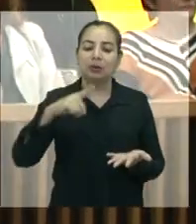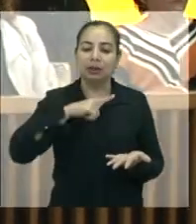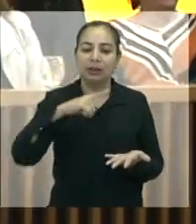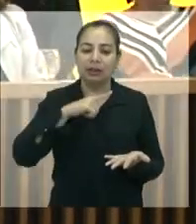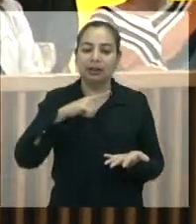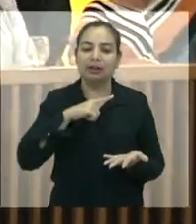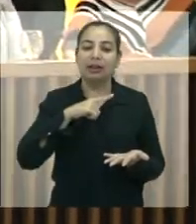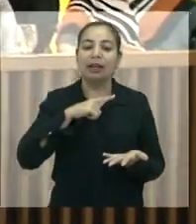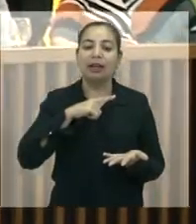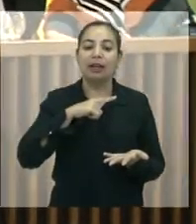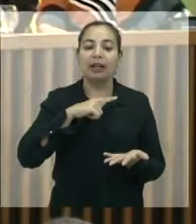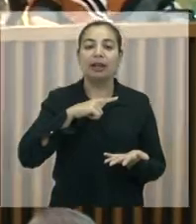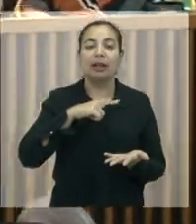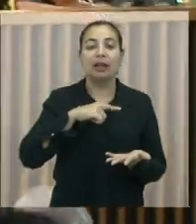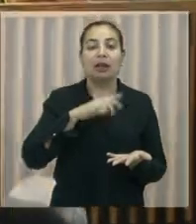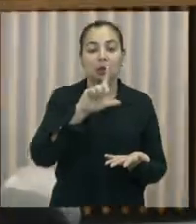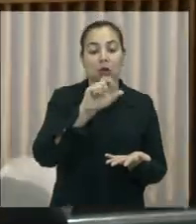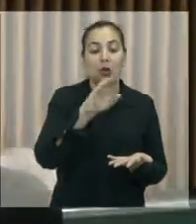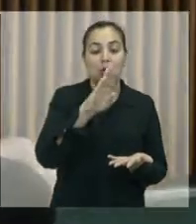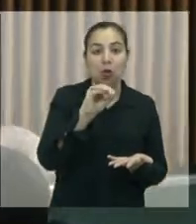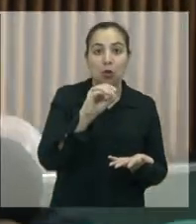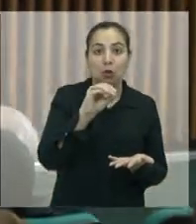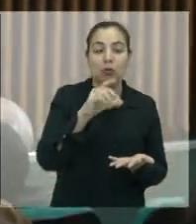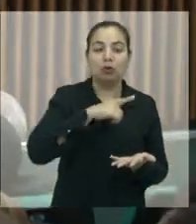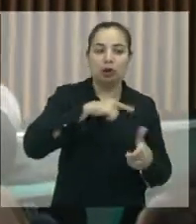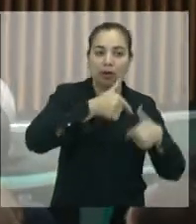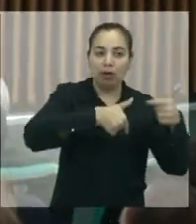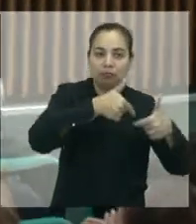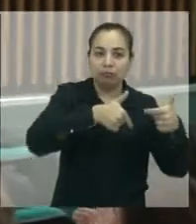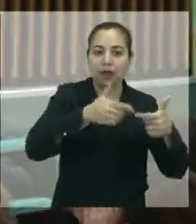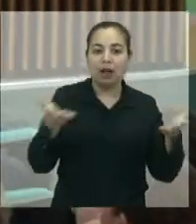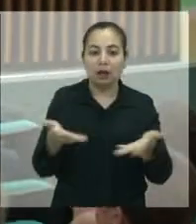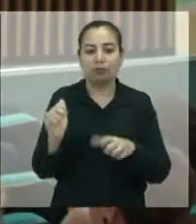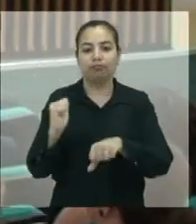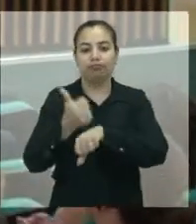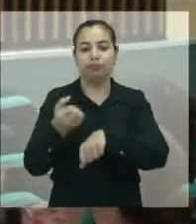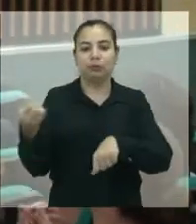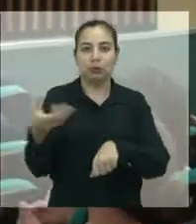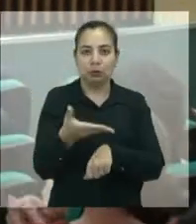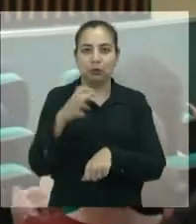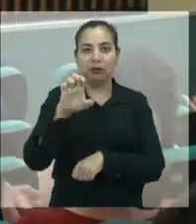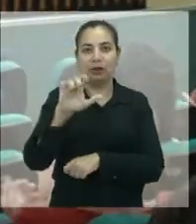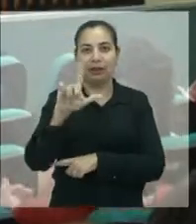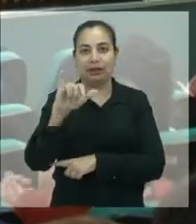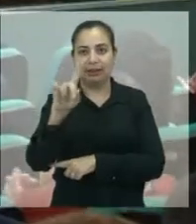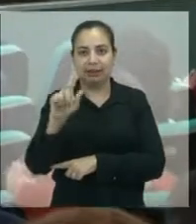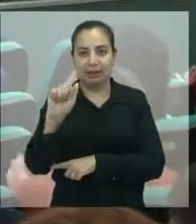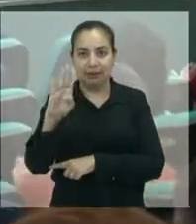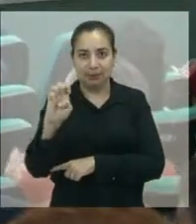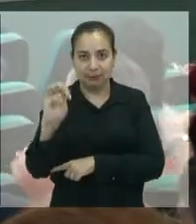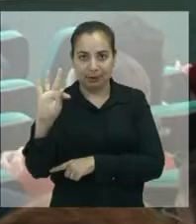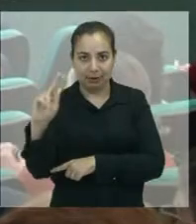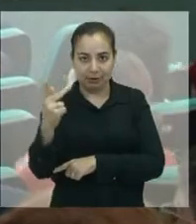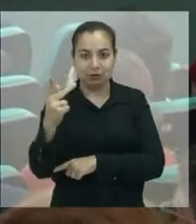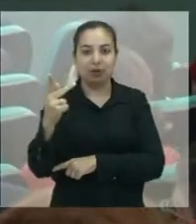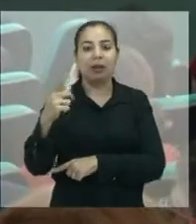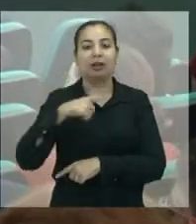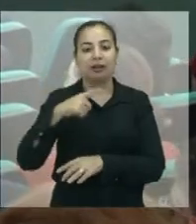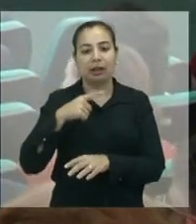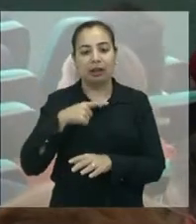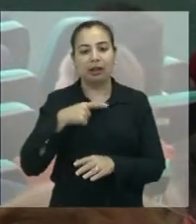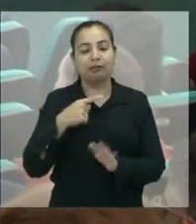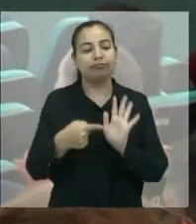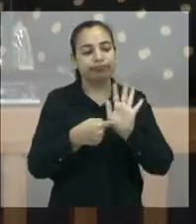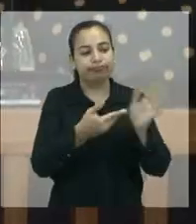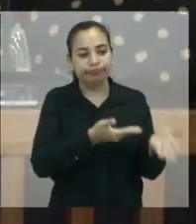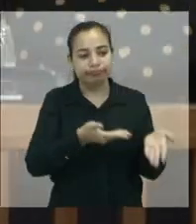da instituição por 2 biênios. Elizabeth foi eleita pela maioria dos defensores públicos, indicada pelo governador Camilo Santana